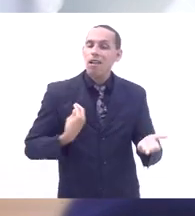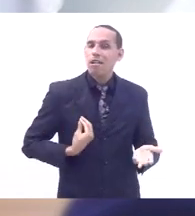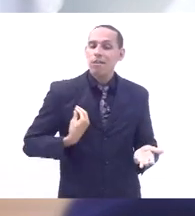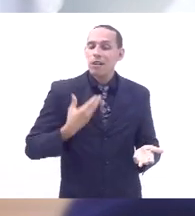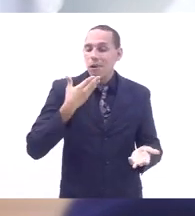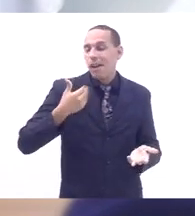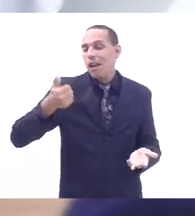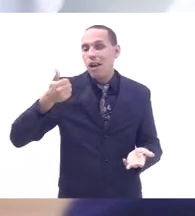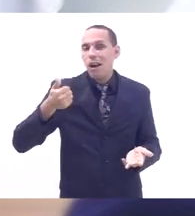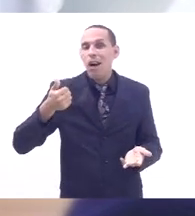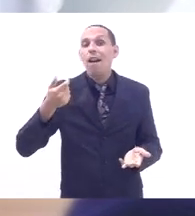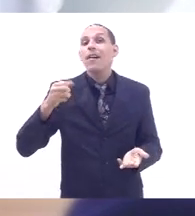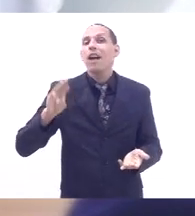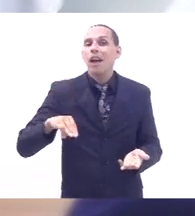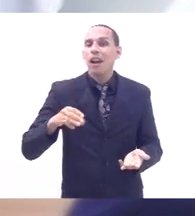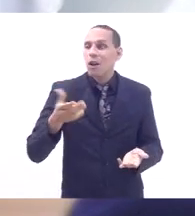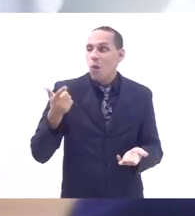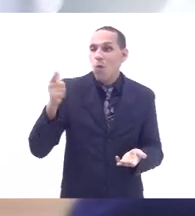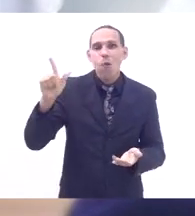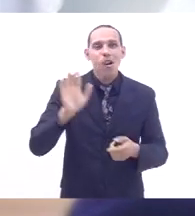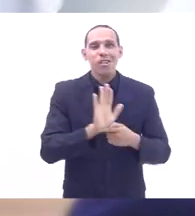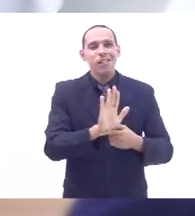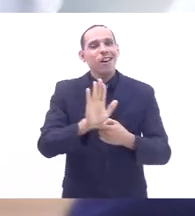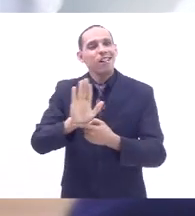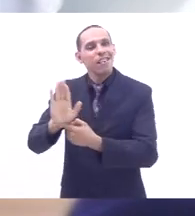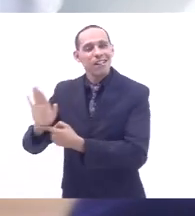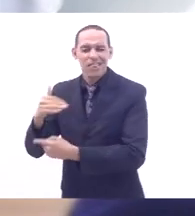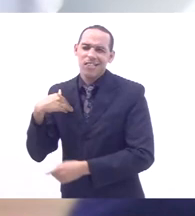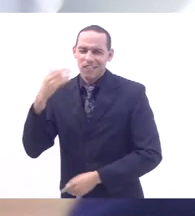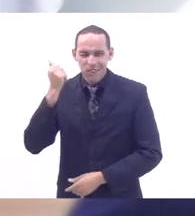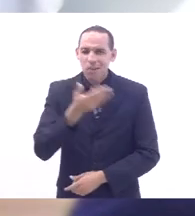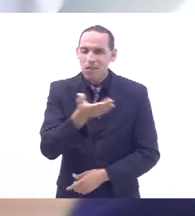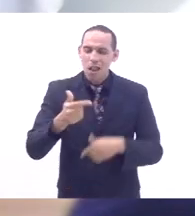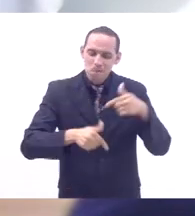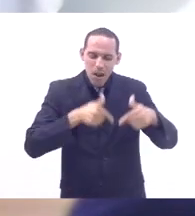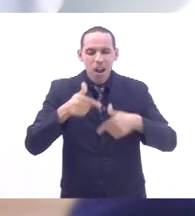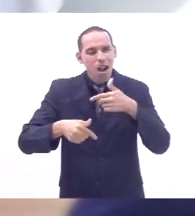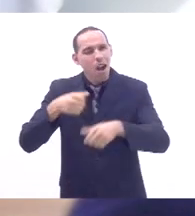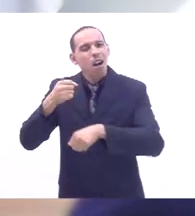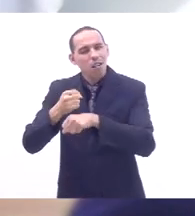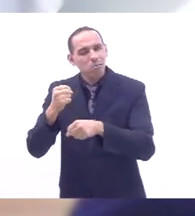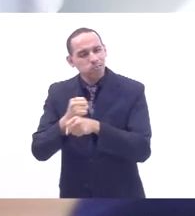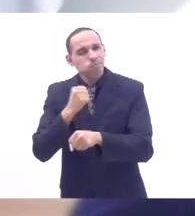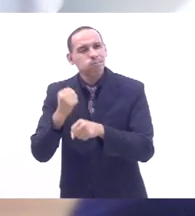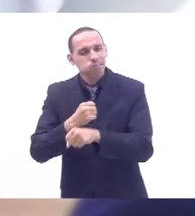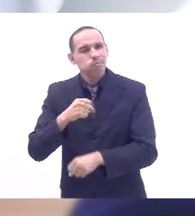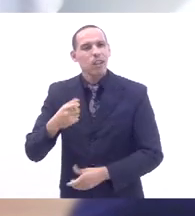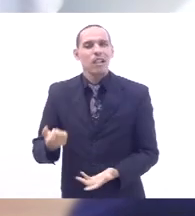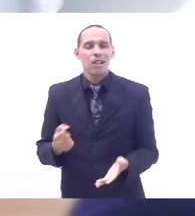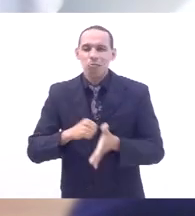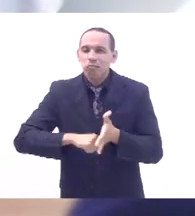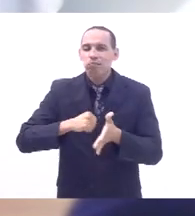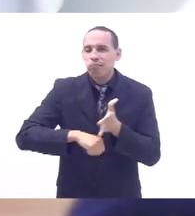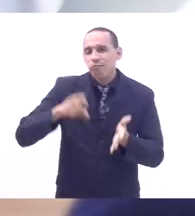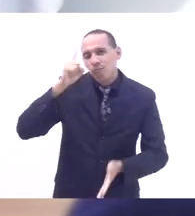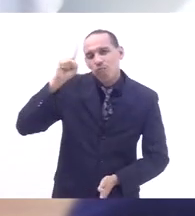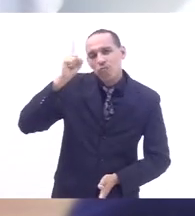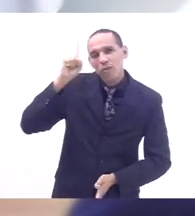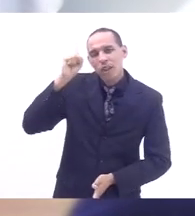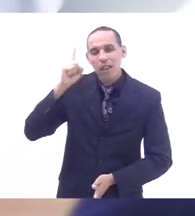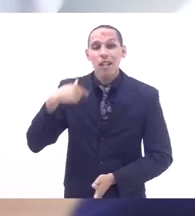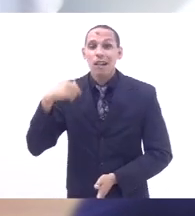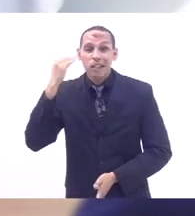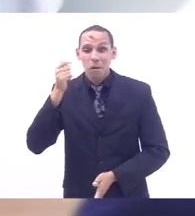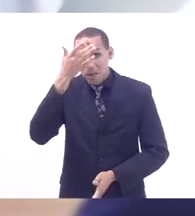do próximo. Sei a batalha dos senhores dia a dia, assim como nós temos aqui. Sei que quem vai procurá-los,